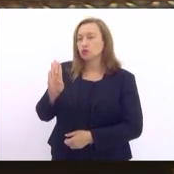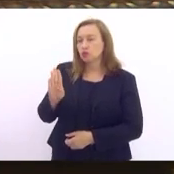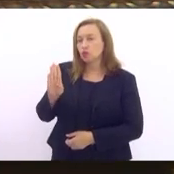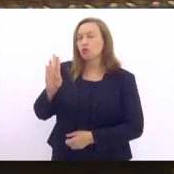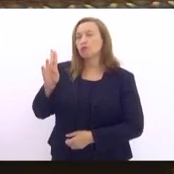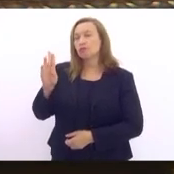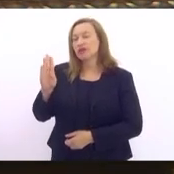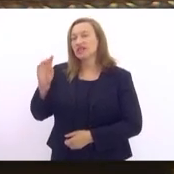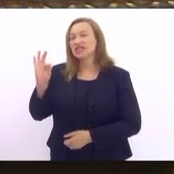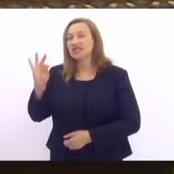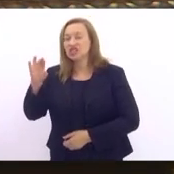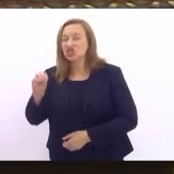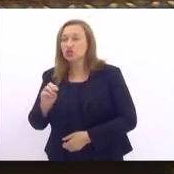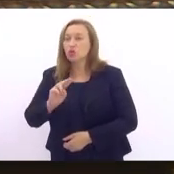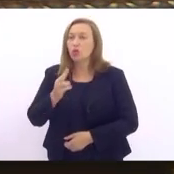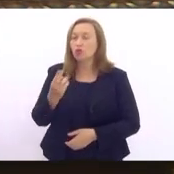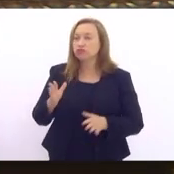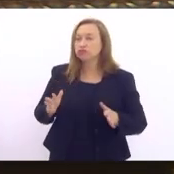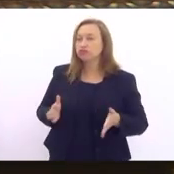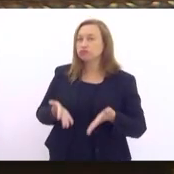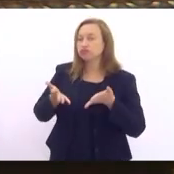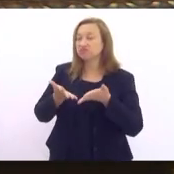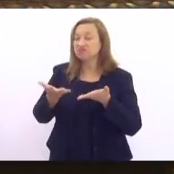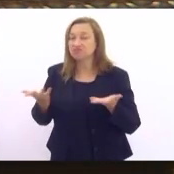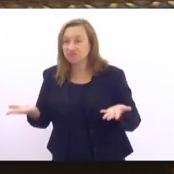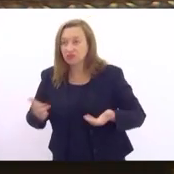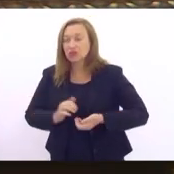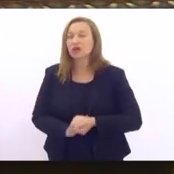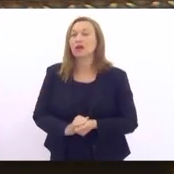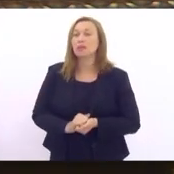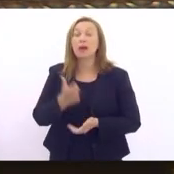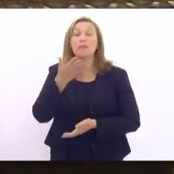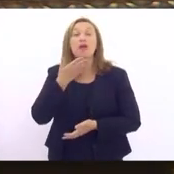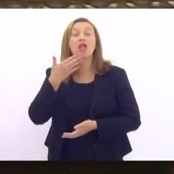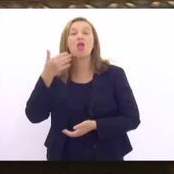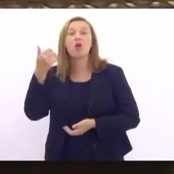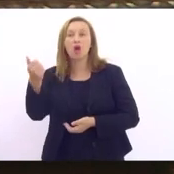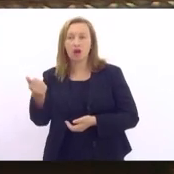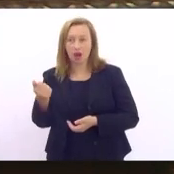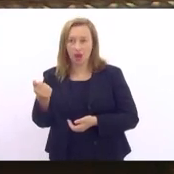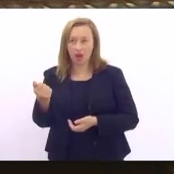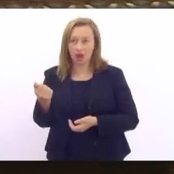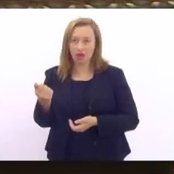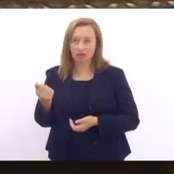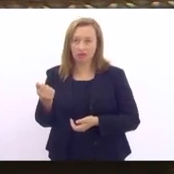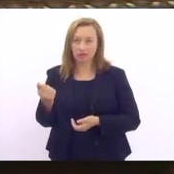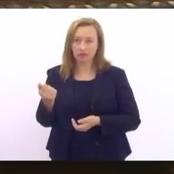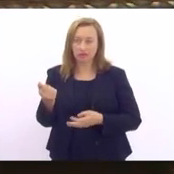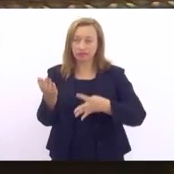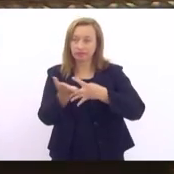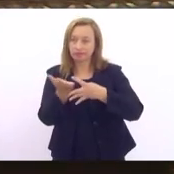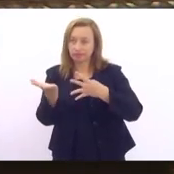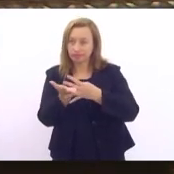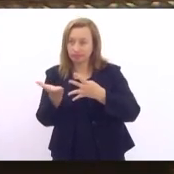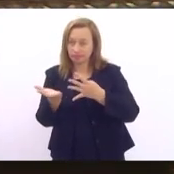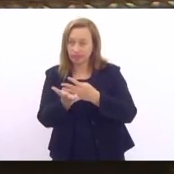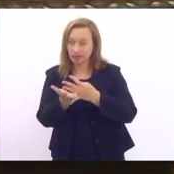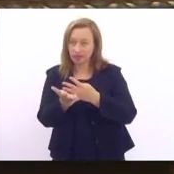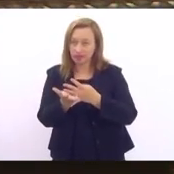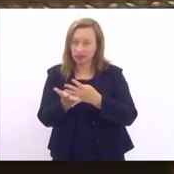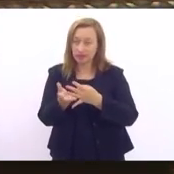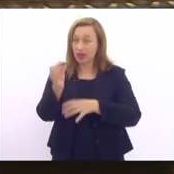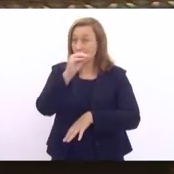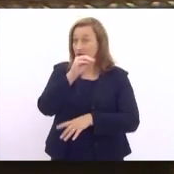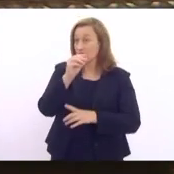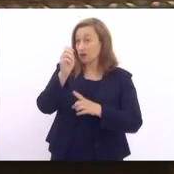etc. Para minorar a prestação mensal. Porque mesmo que a família tenha uma renda